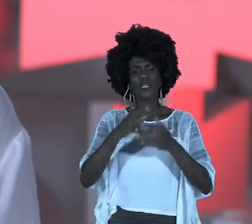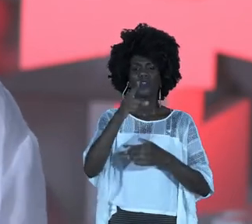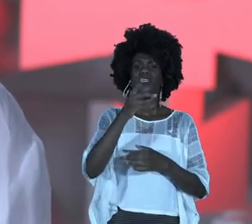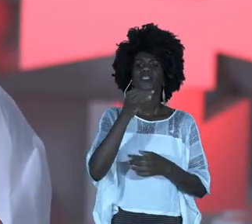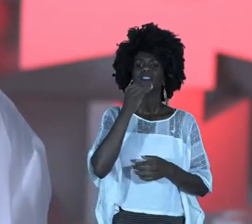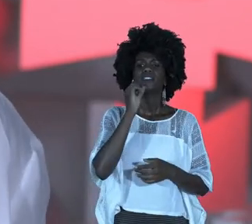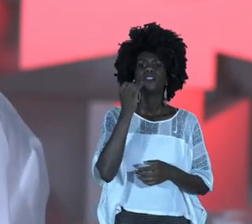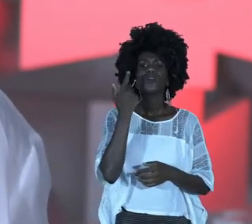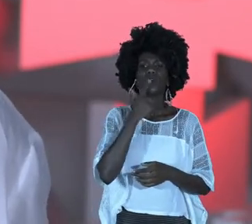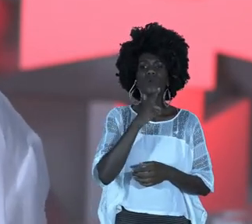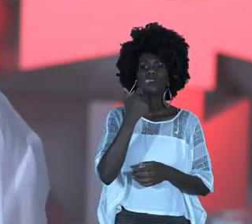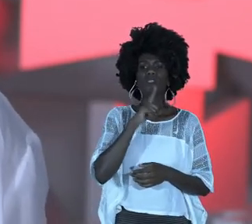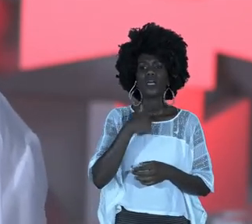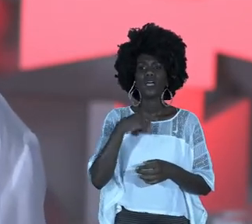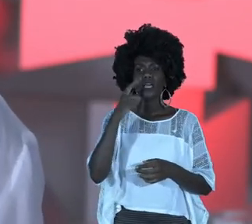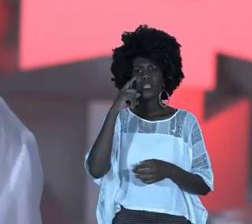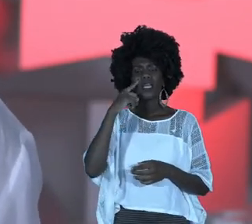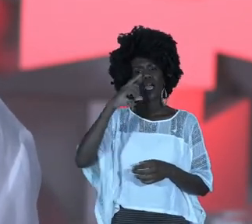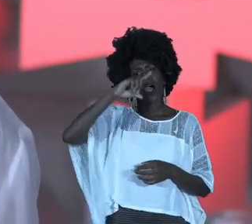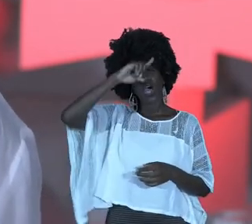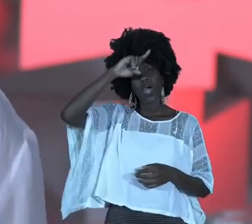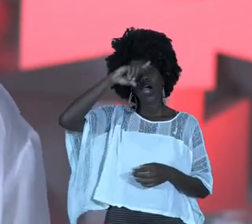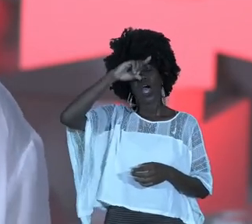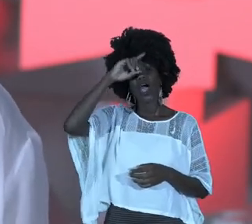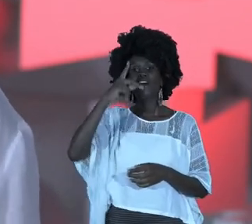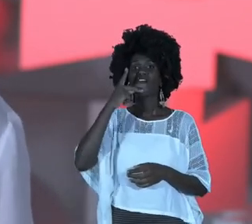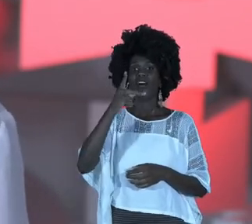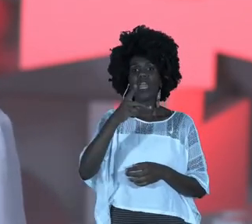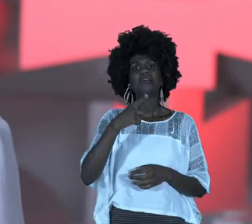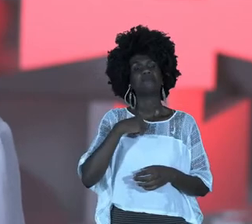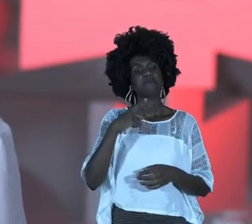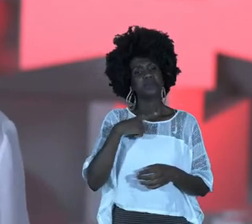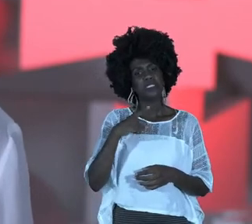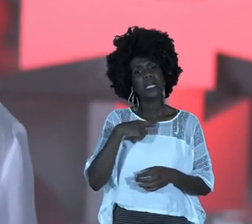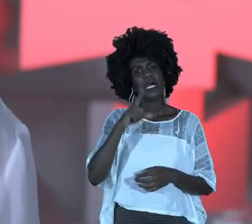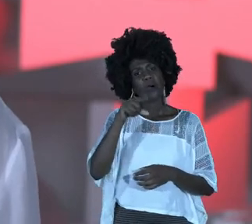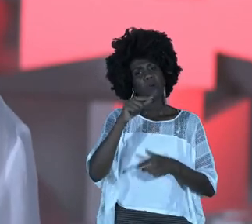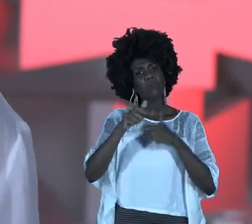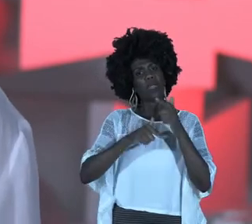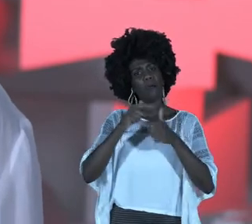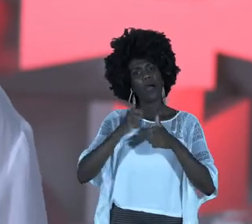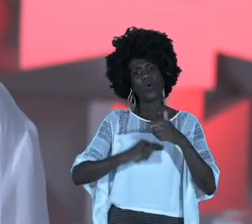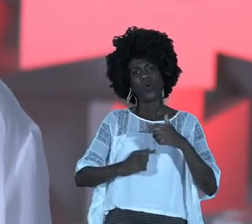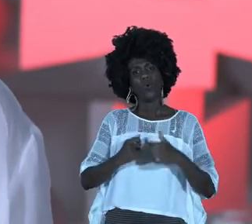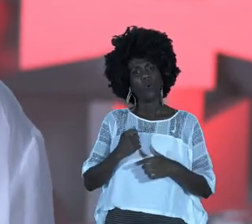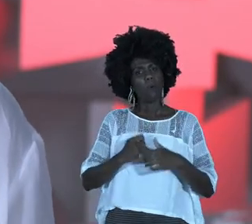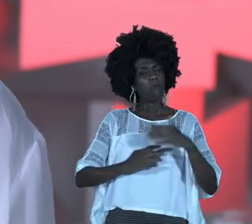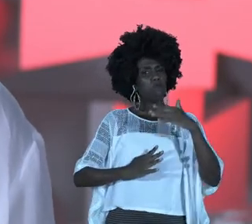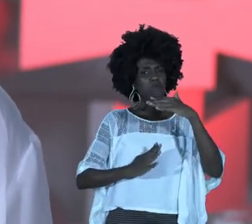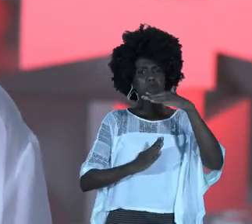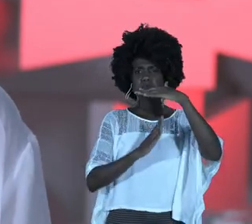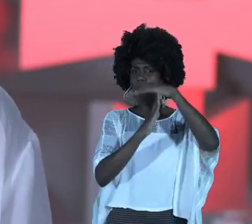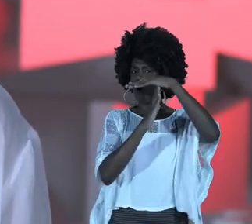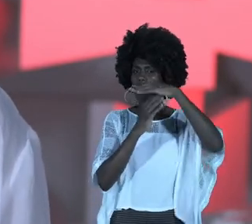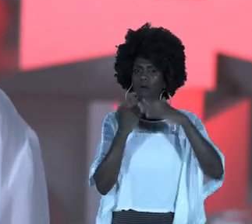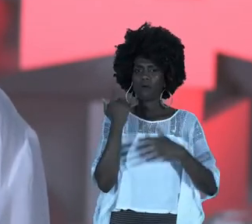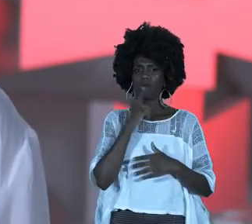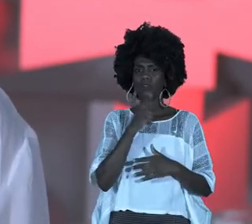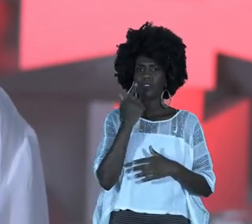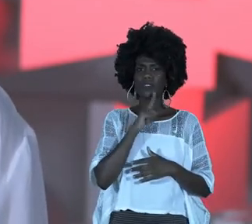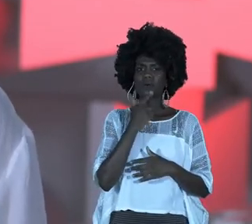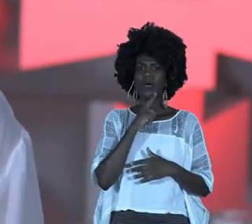quando se consegue manter essa tensão criativa, a gente diz que a obra tem êxito, não é o sucesso. Mas o êxito dessa obra